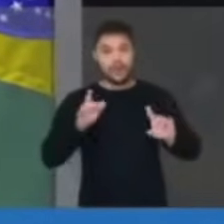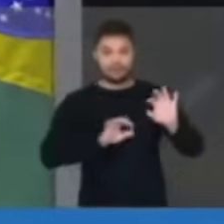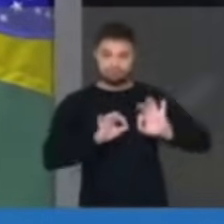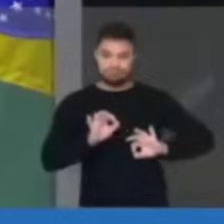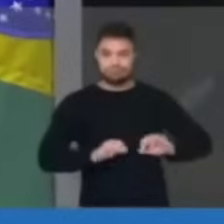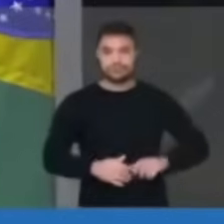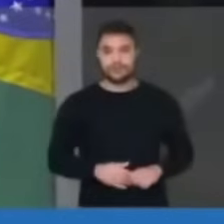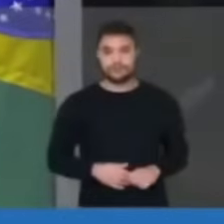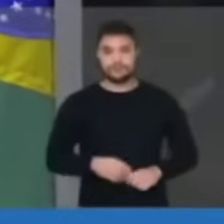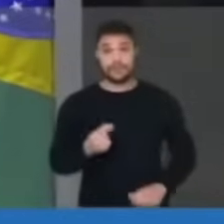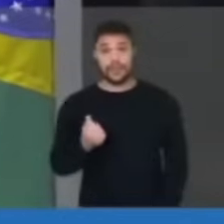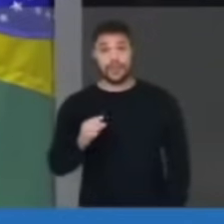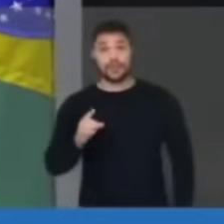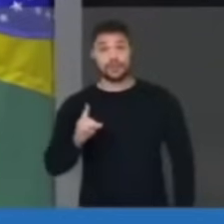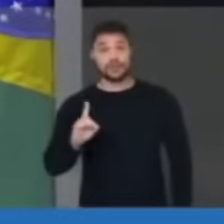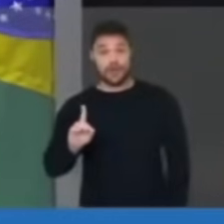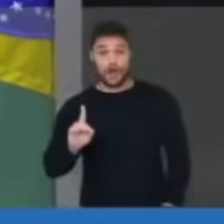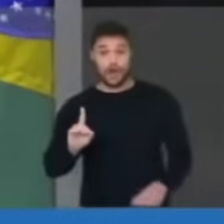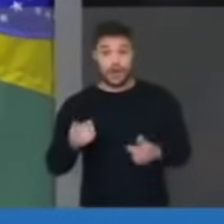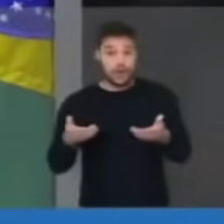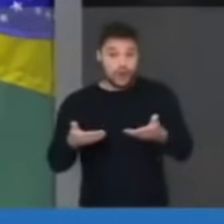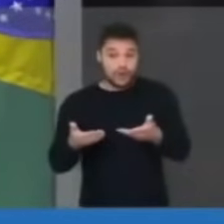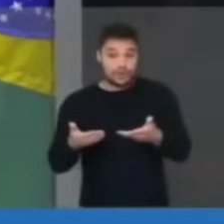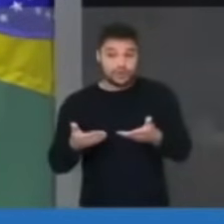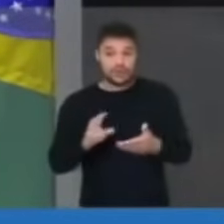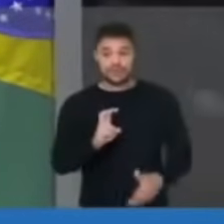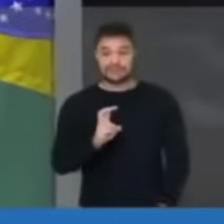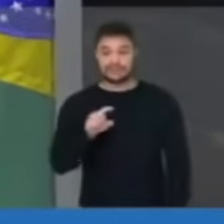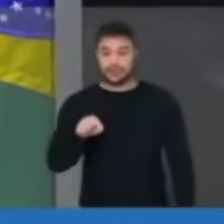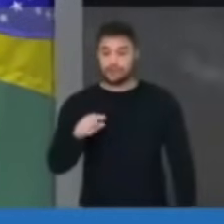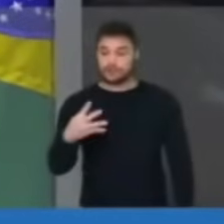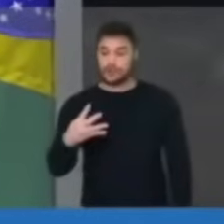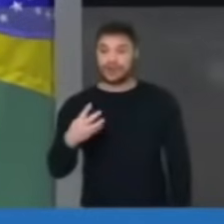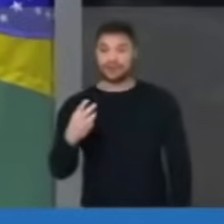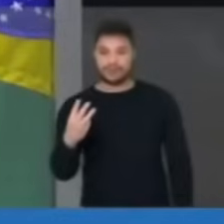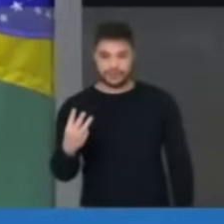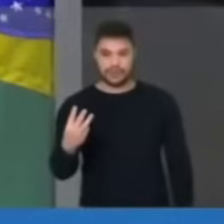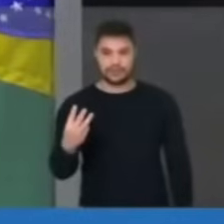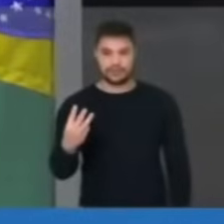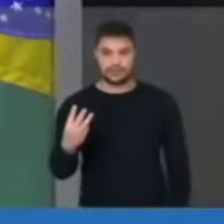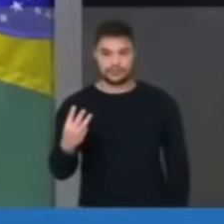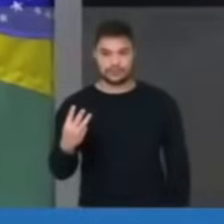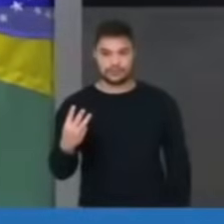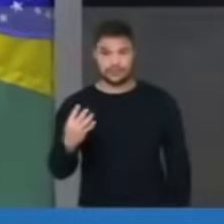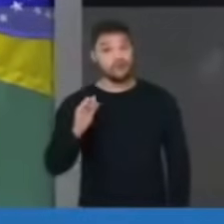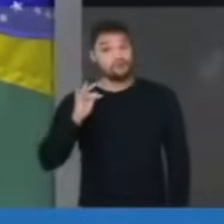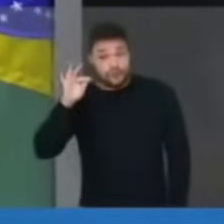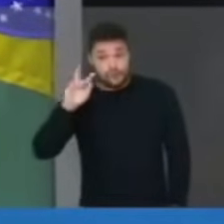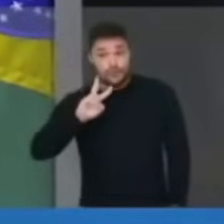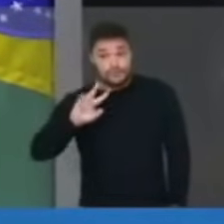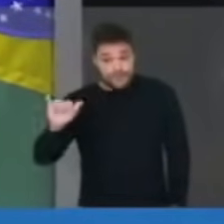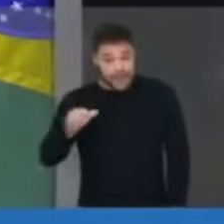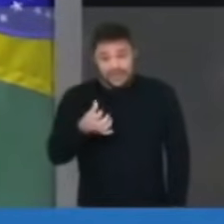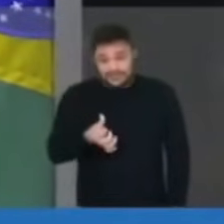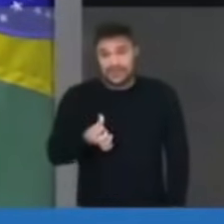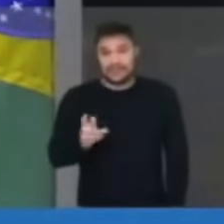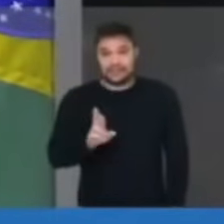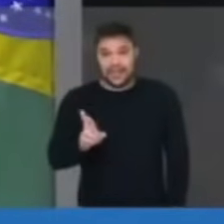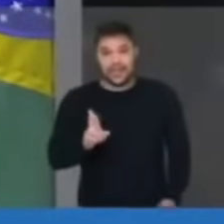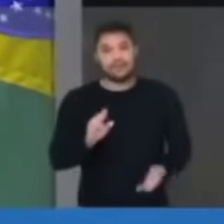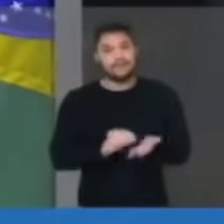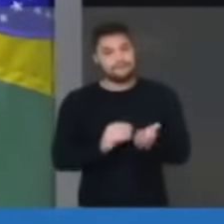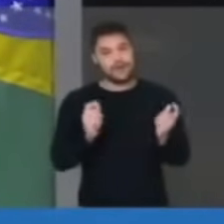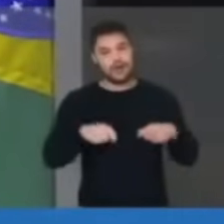O dólar hoje, presidente, bateu 5,43. Logo ele vai estar 6 reais. Incompetência